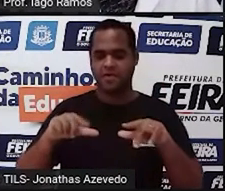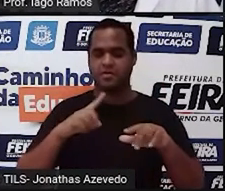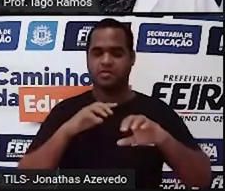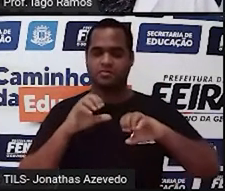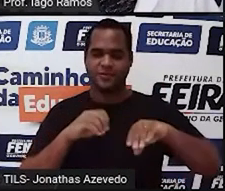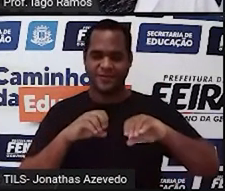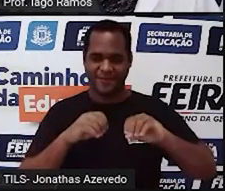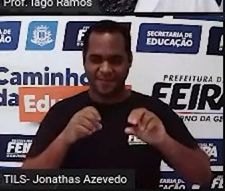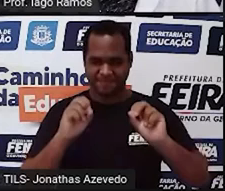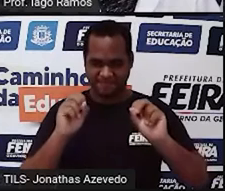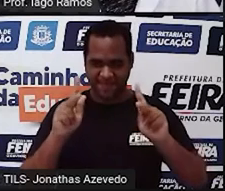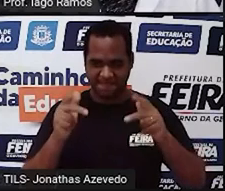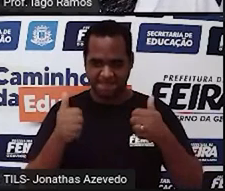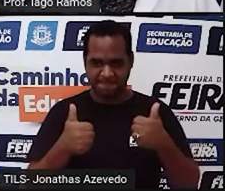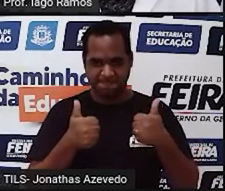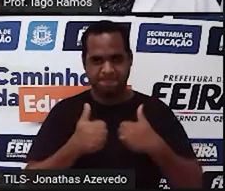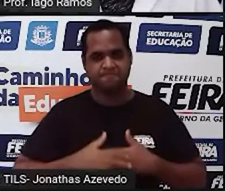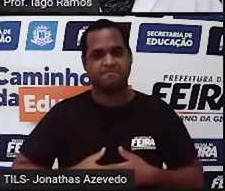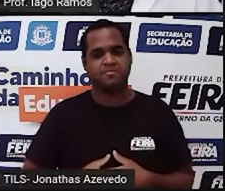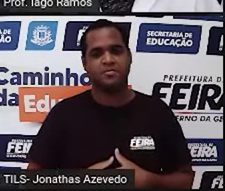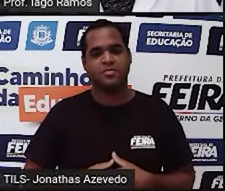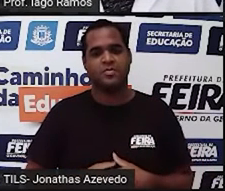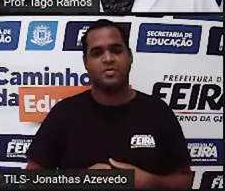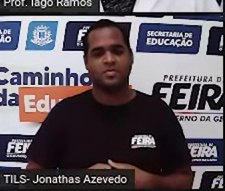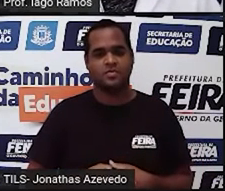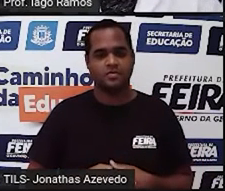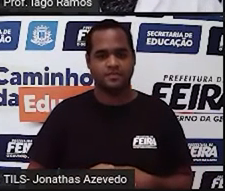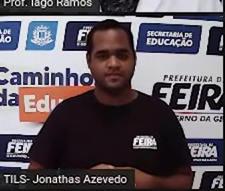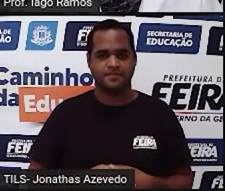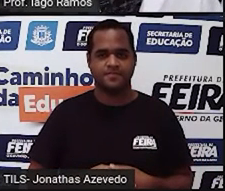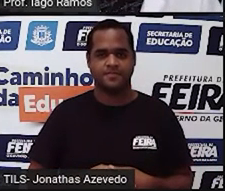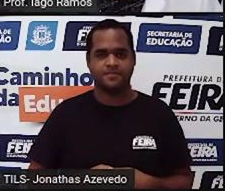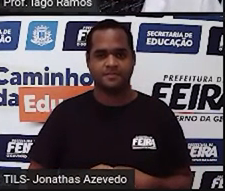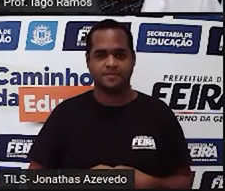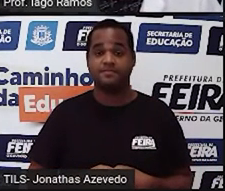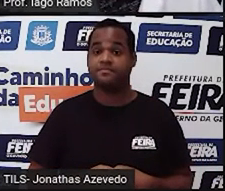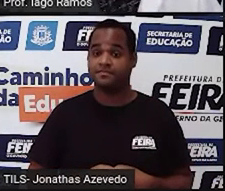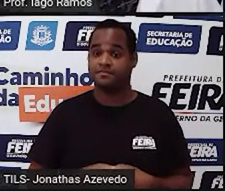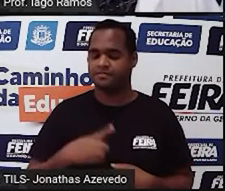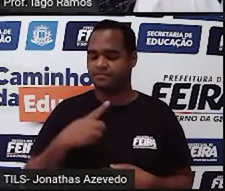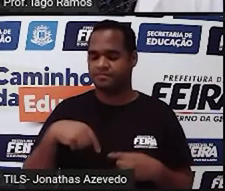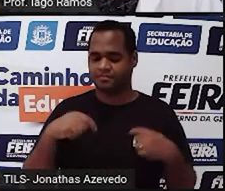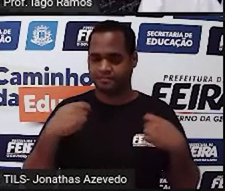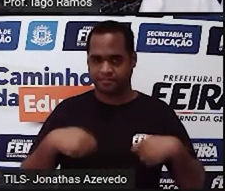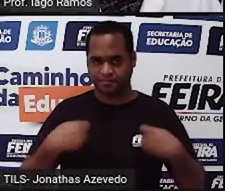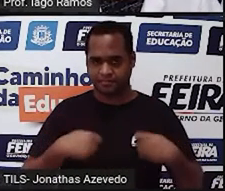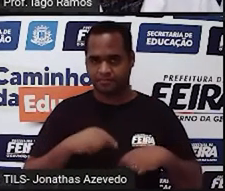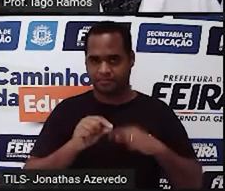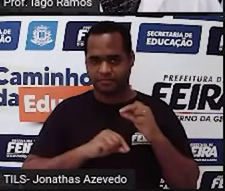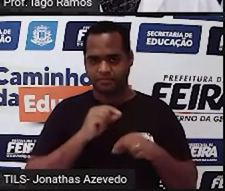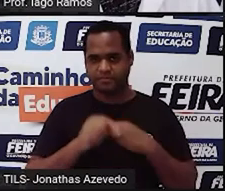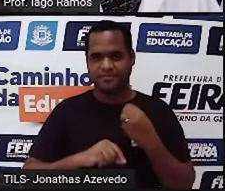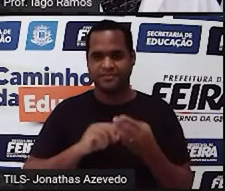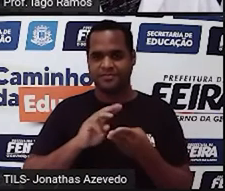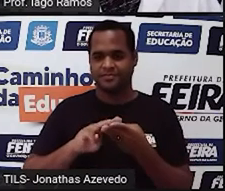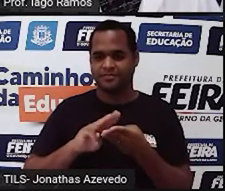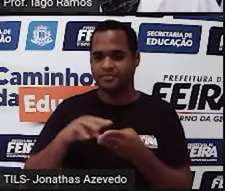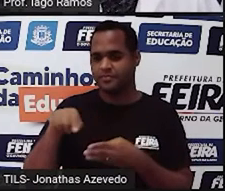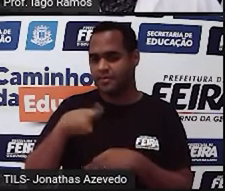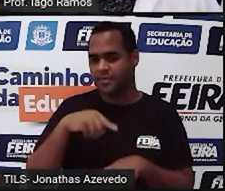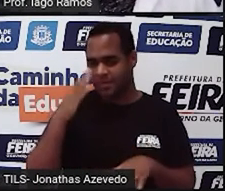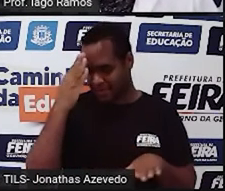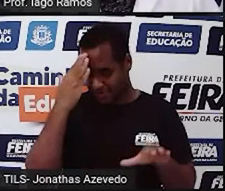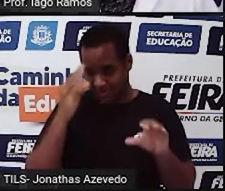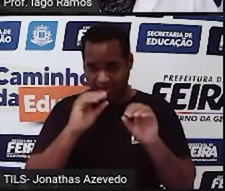certo é bom e aí a gente vai precisar agora da matemática para